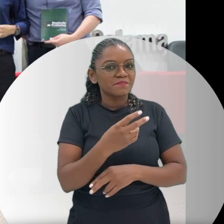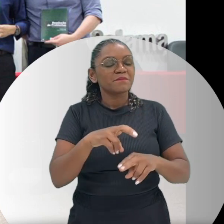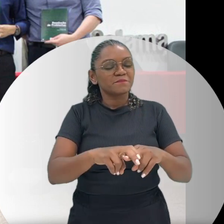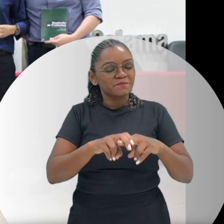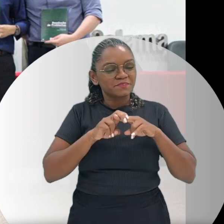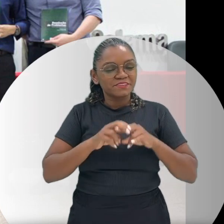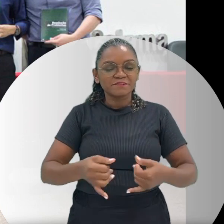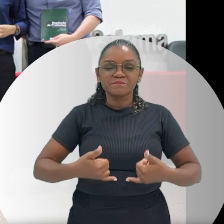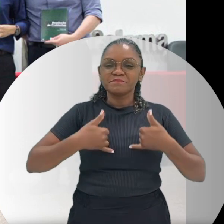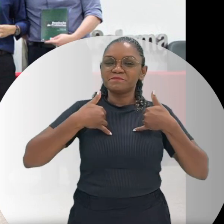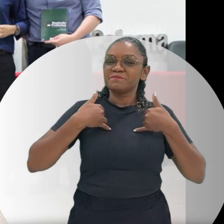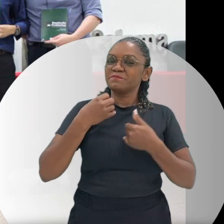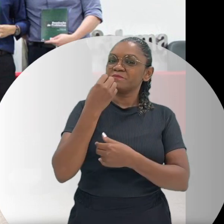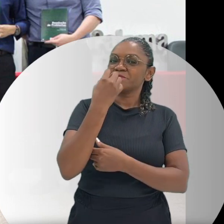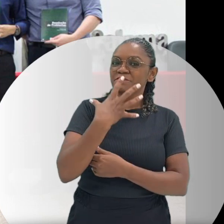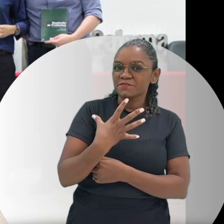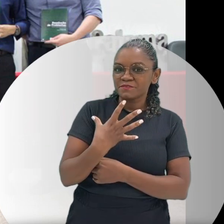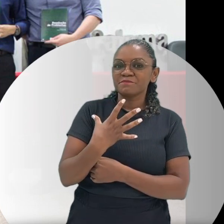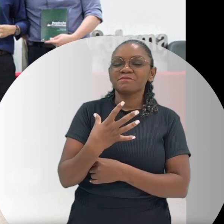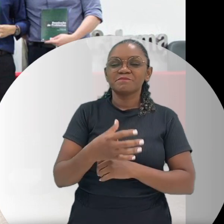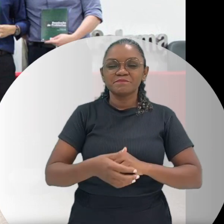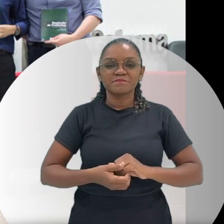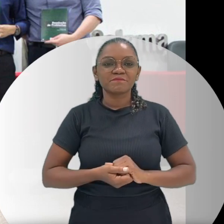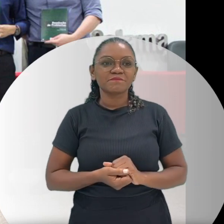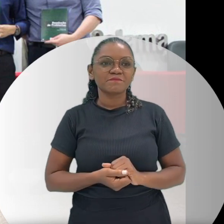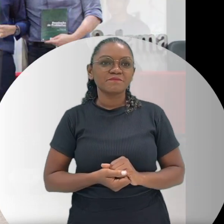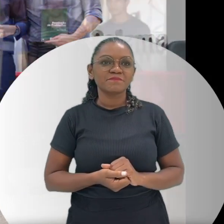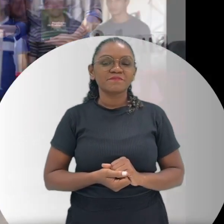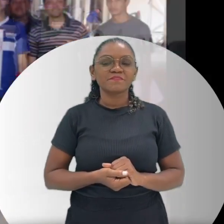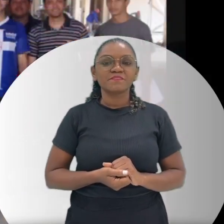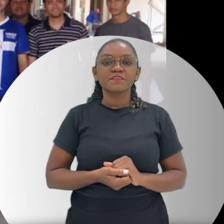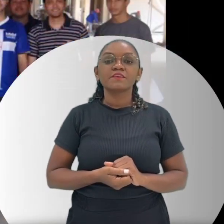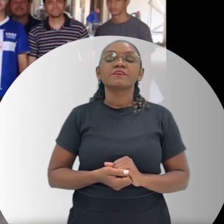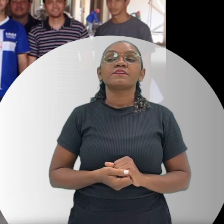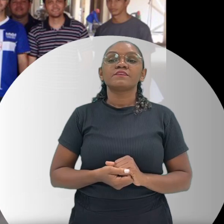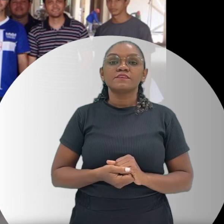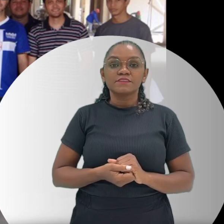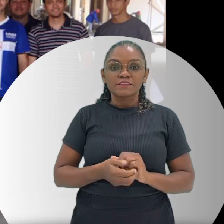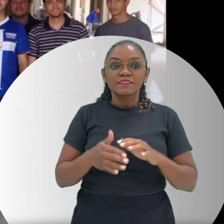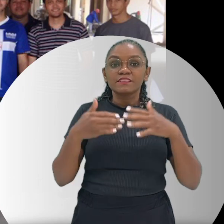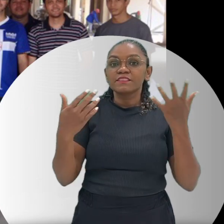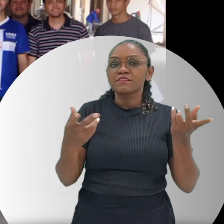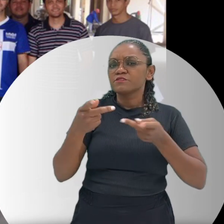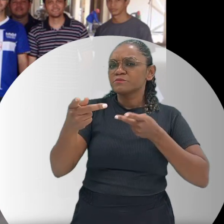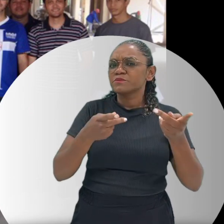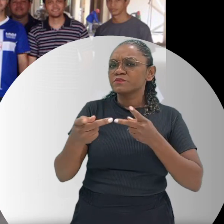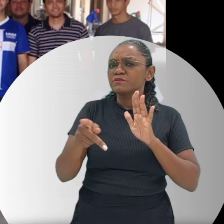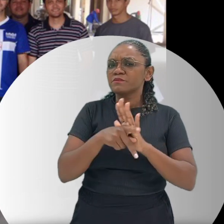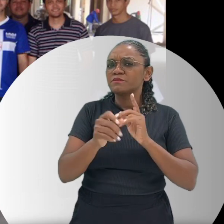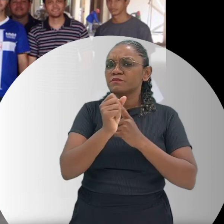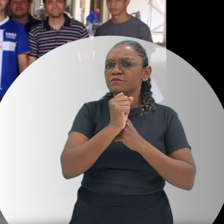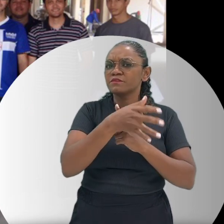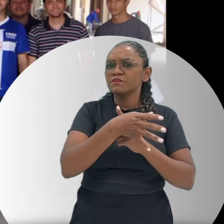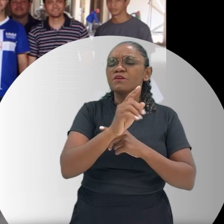orgulhoso para a gente fazer parte desse processo. E os projetos de extensão, eles sempre são